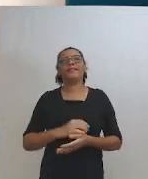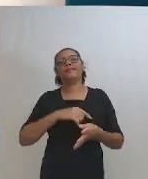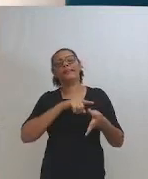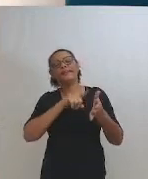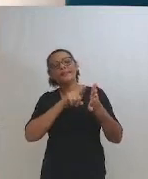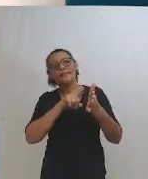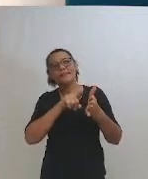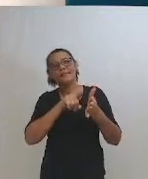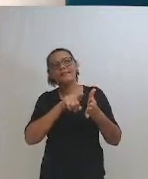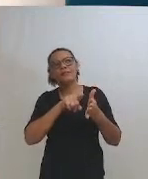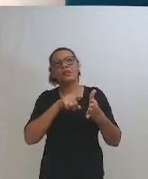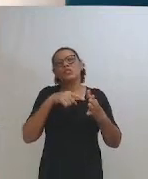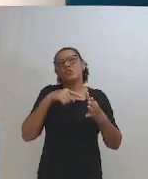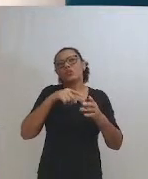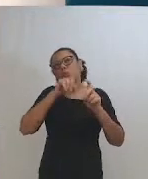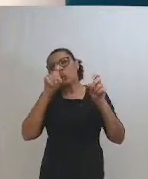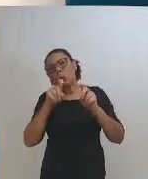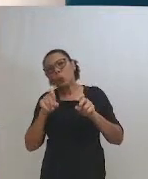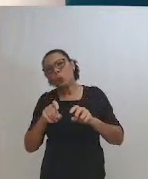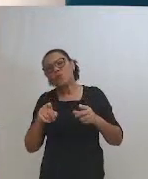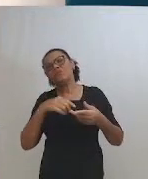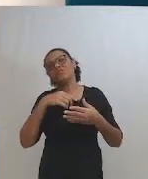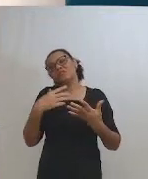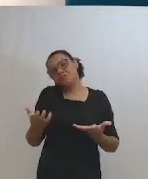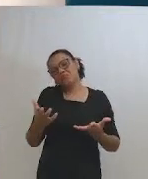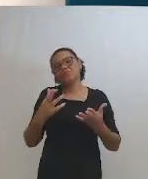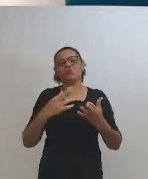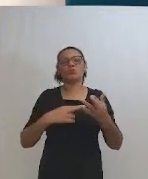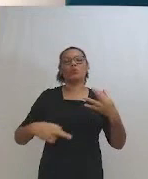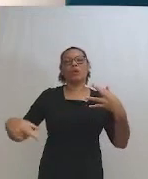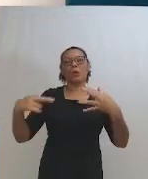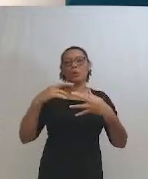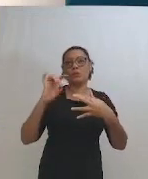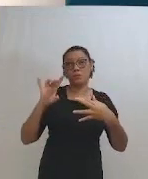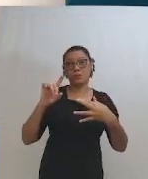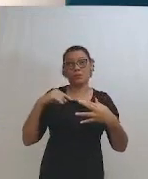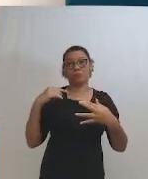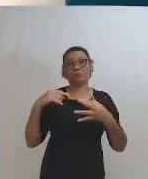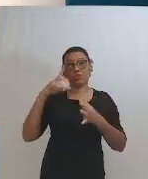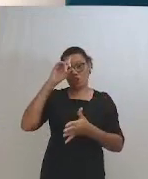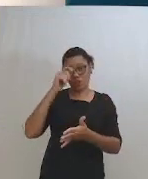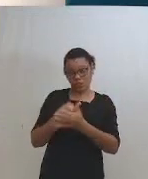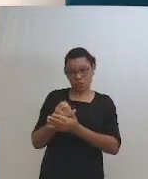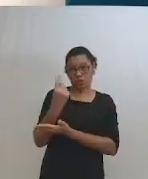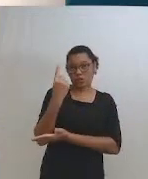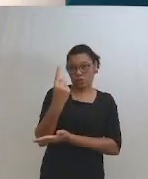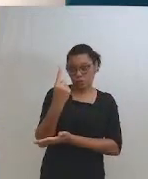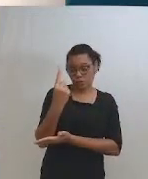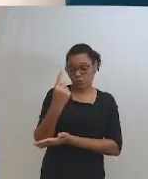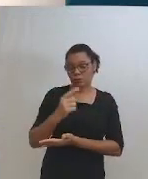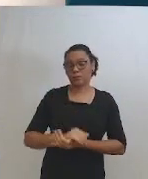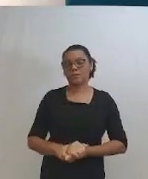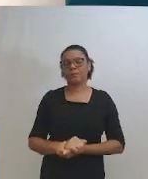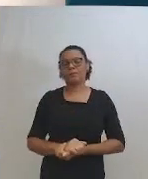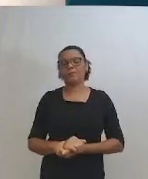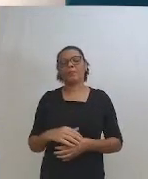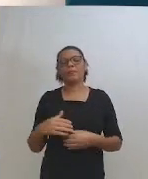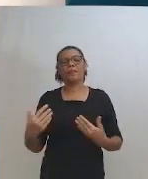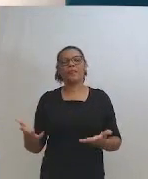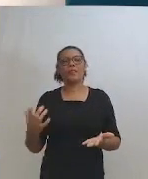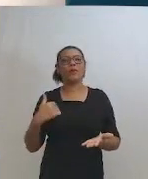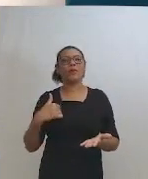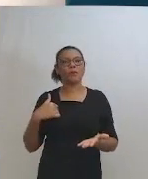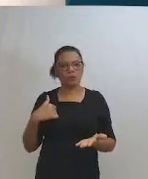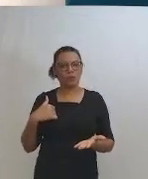recurso especial, que foi decidido monocraticamente. Então, eu estou